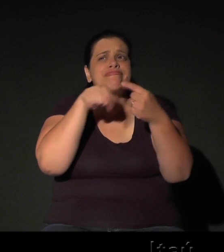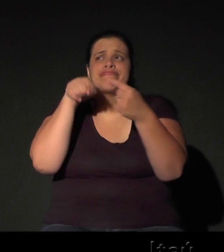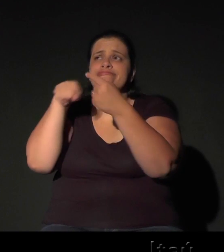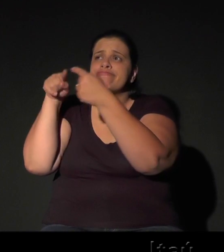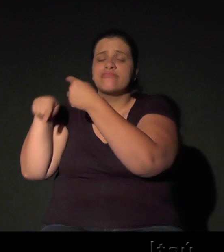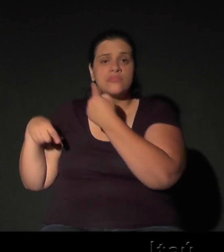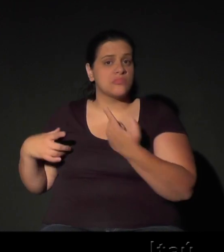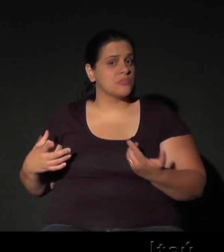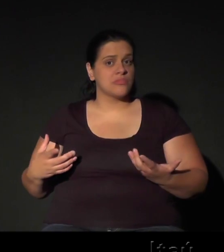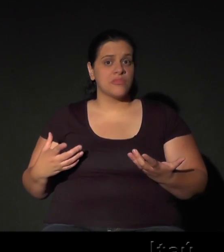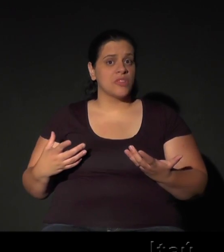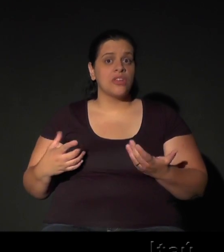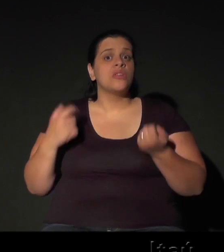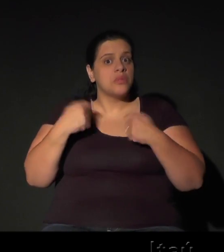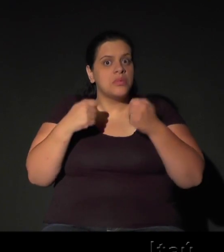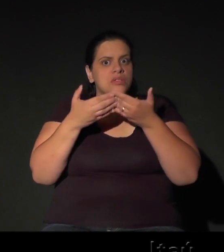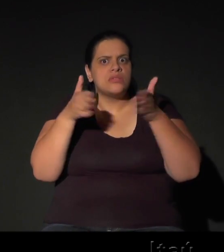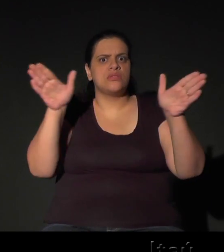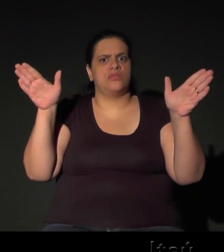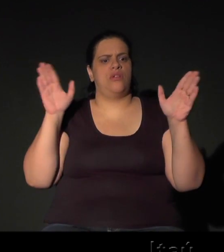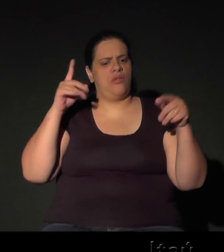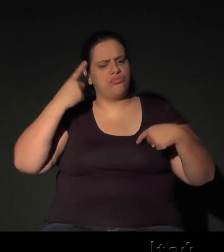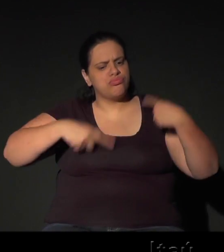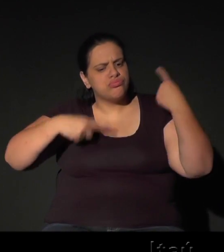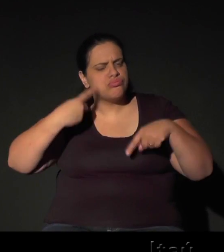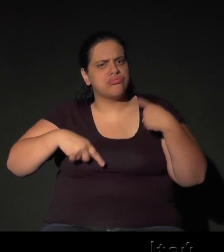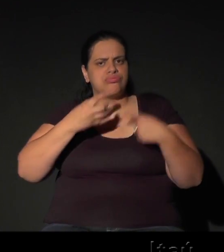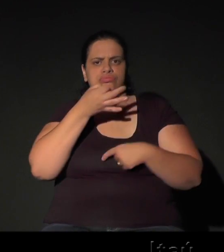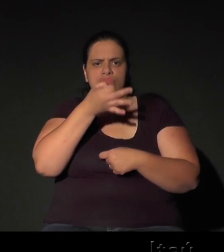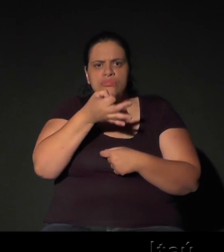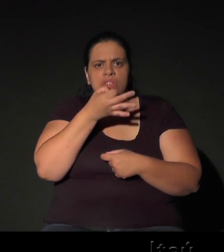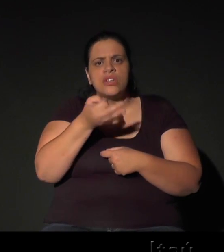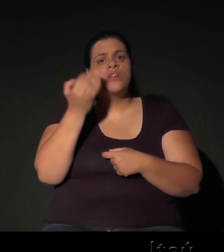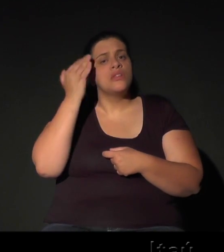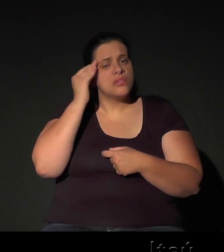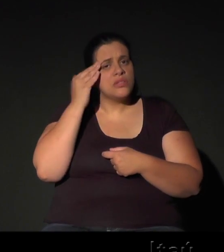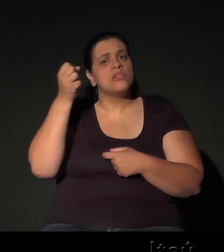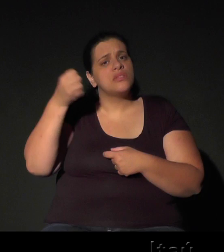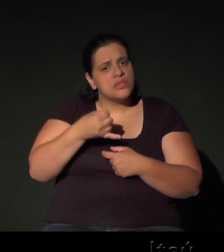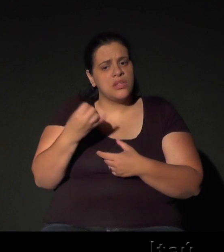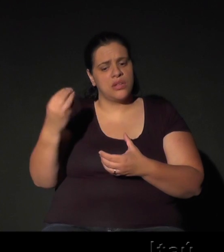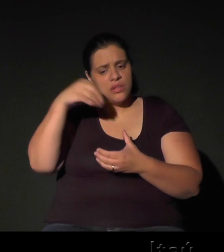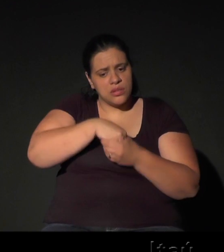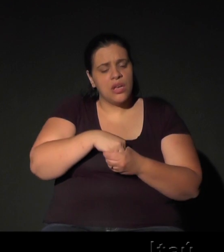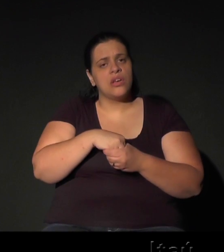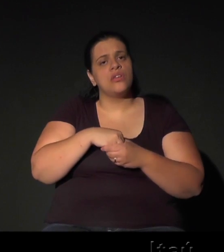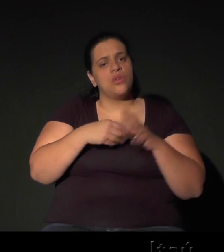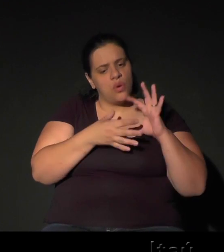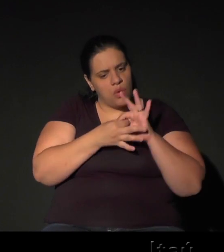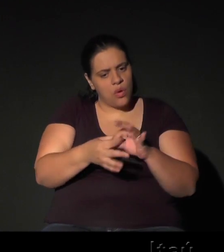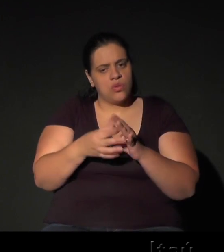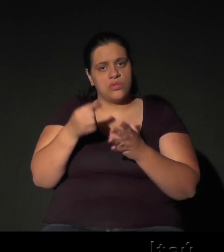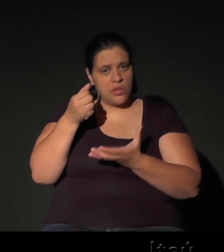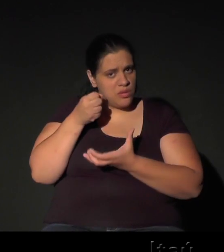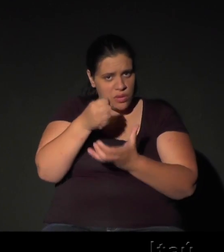né então acho que a gente precisa ampliar o olhar para essa crítica entender sim que é dentro de um contexto capitalista e que isso não é bacana que a